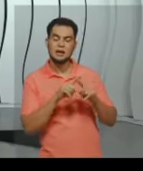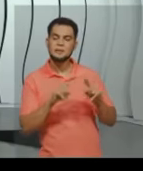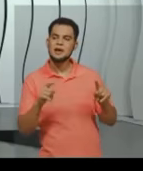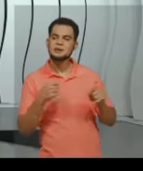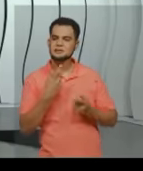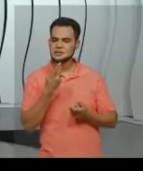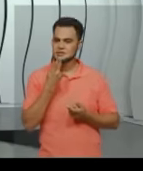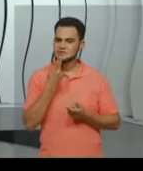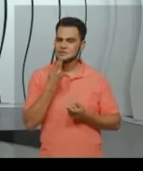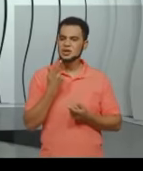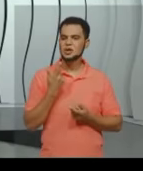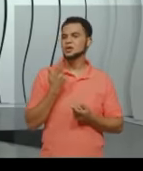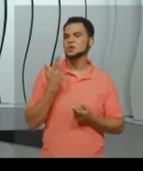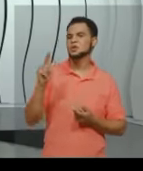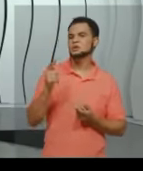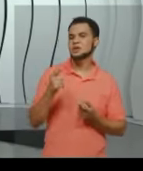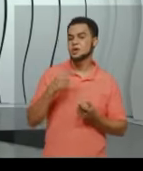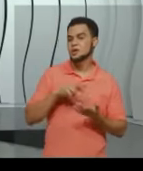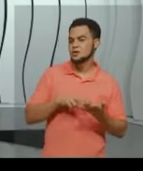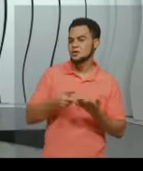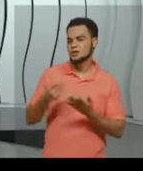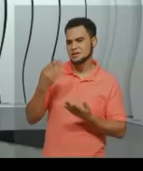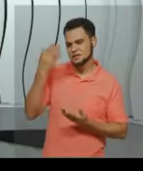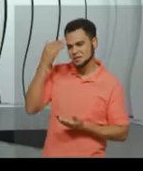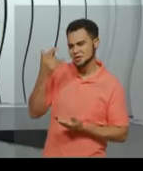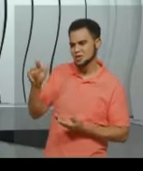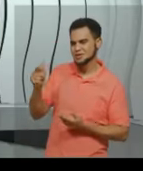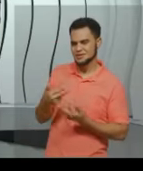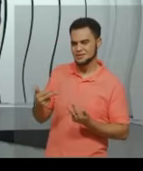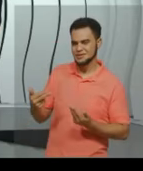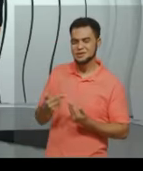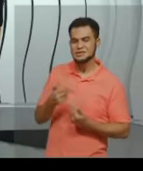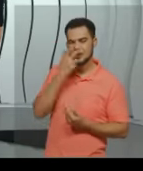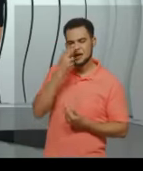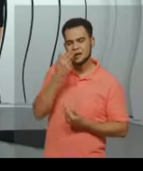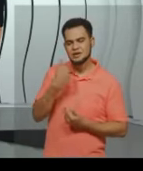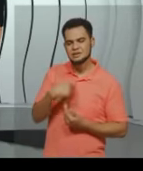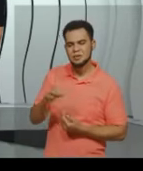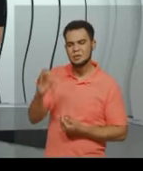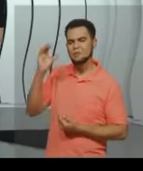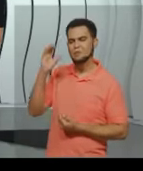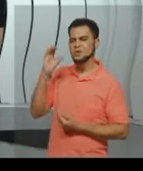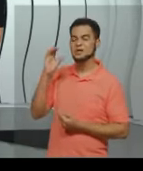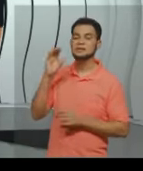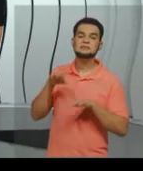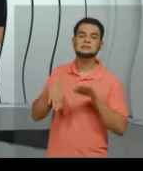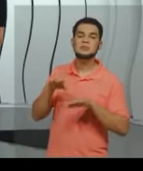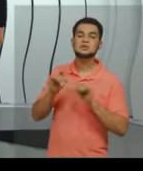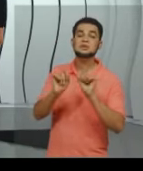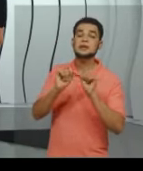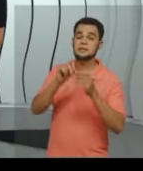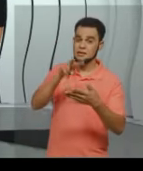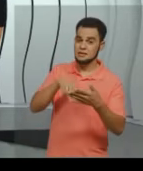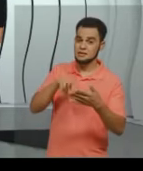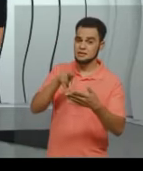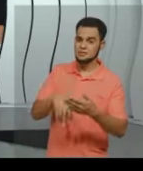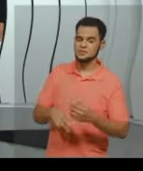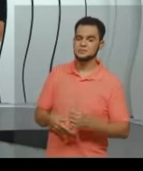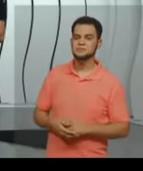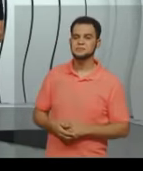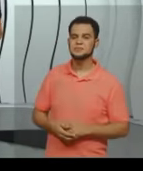muito subjetiva. Então é o caráter subjetivo, no contexto do leitor. Conotação é